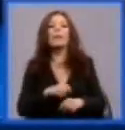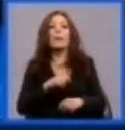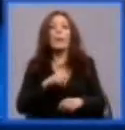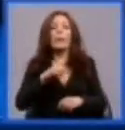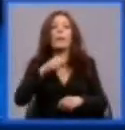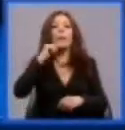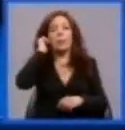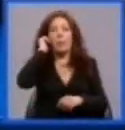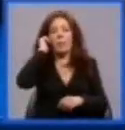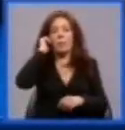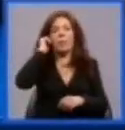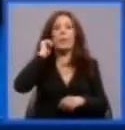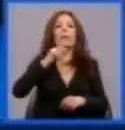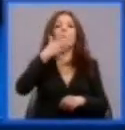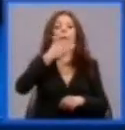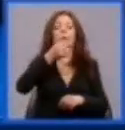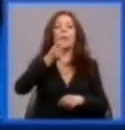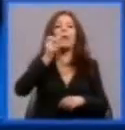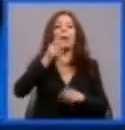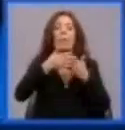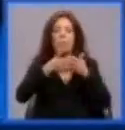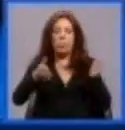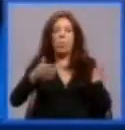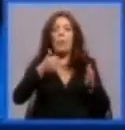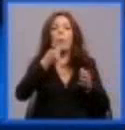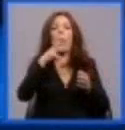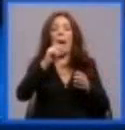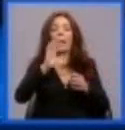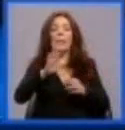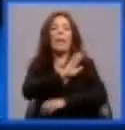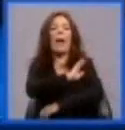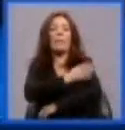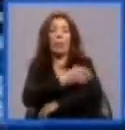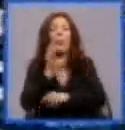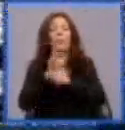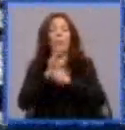bicentenário da abertura da Barra de Aveiro. Comemorações iniciam-se amanhã.